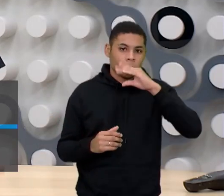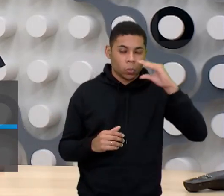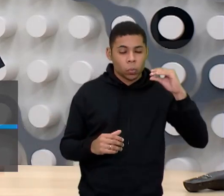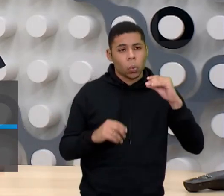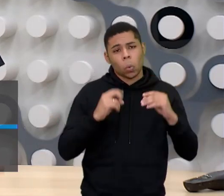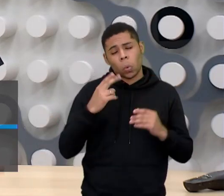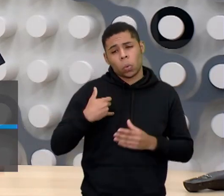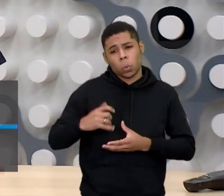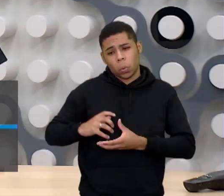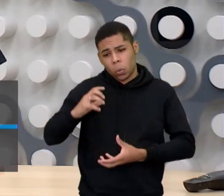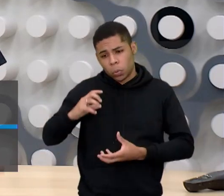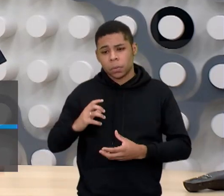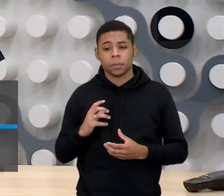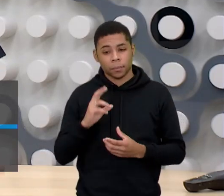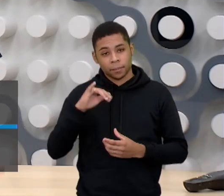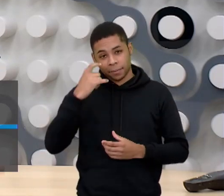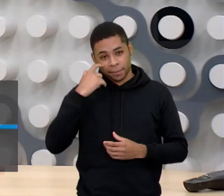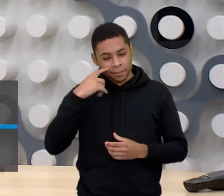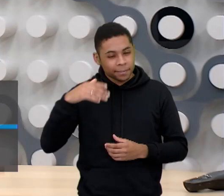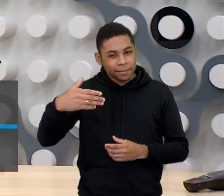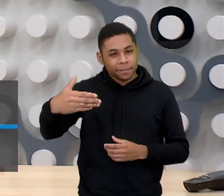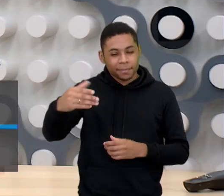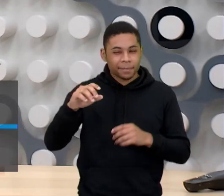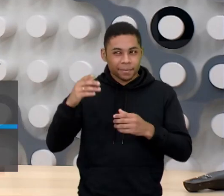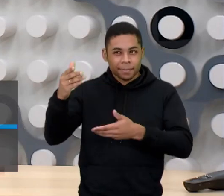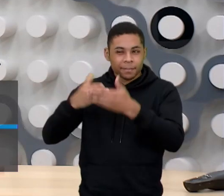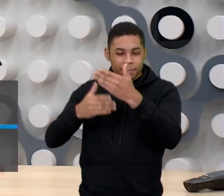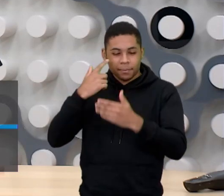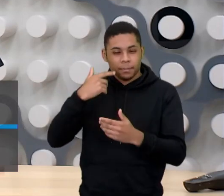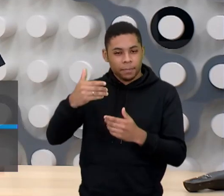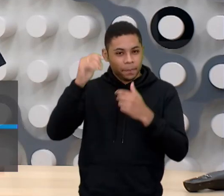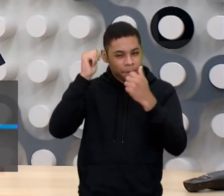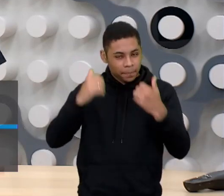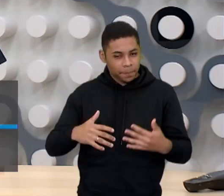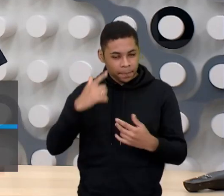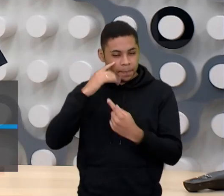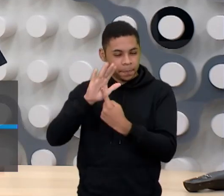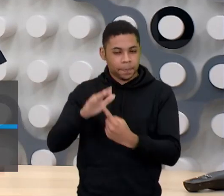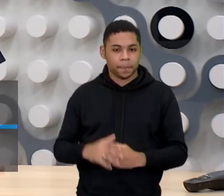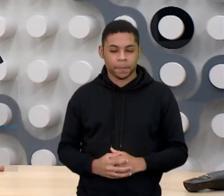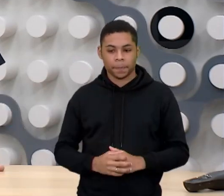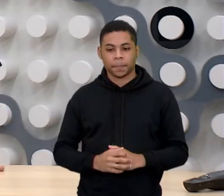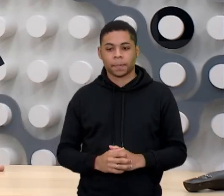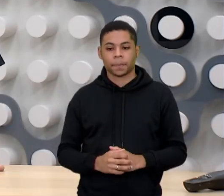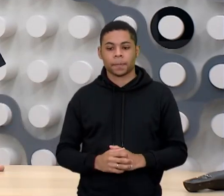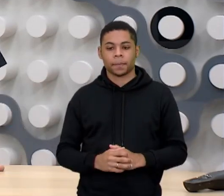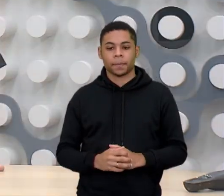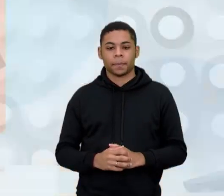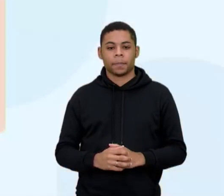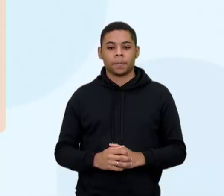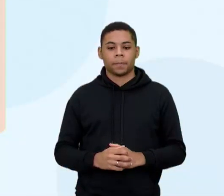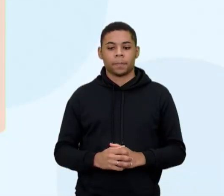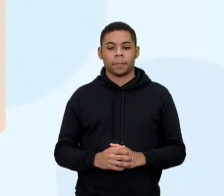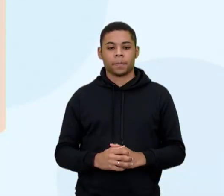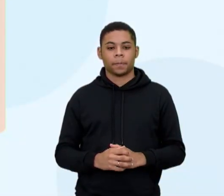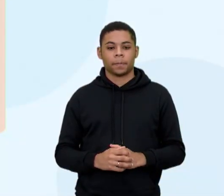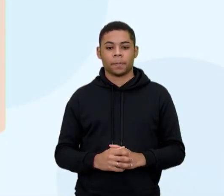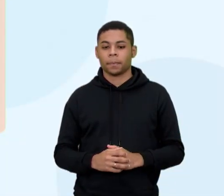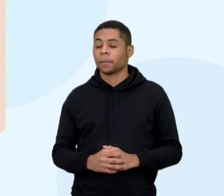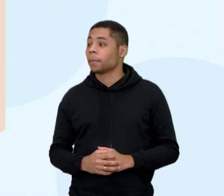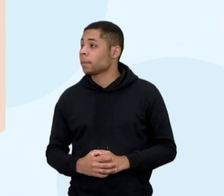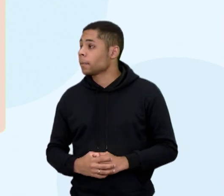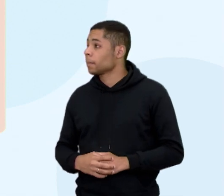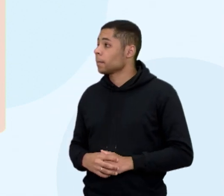o que a gente vai ver aí a partir dos próximos slides aí que eu vou apresentar para vocês. Então na próxima tela vocês vão ver